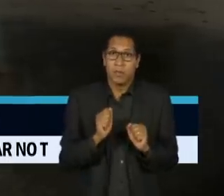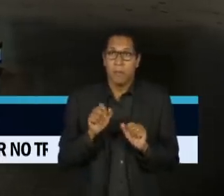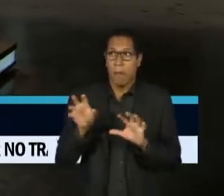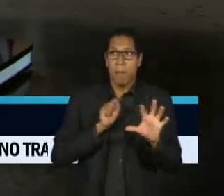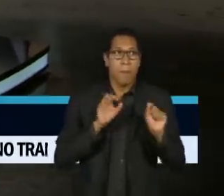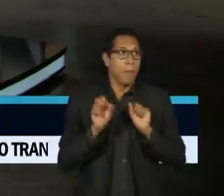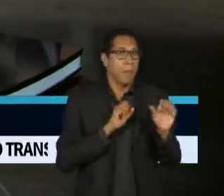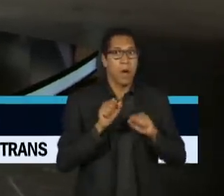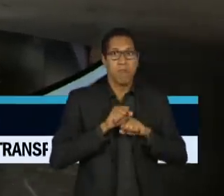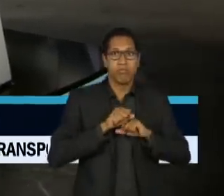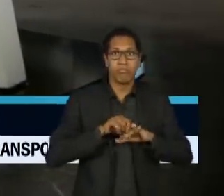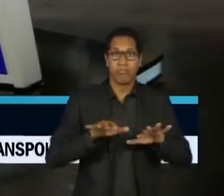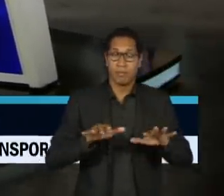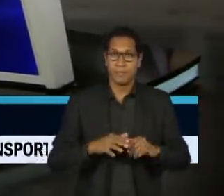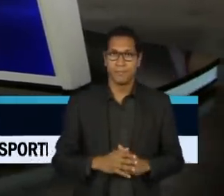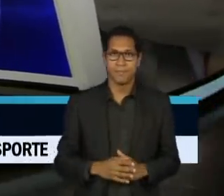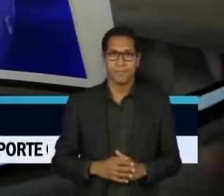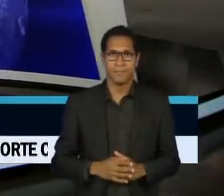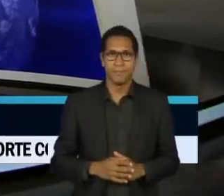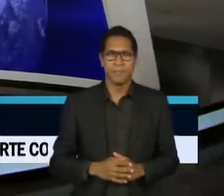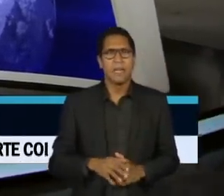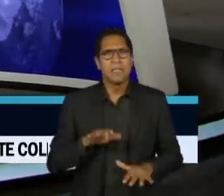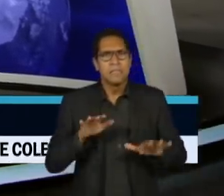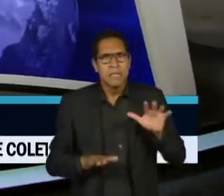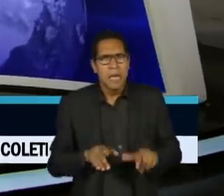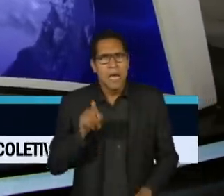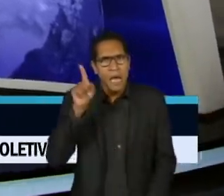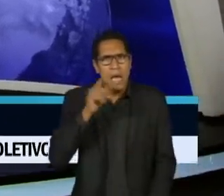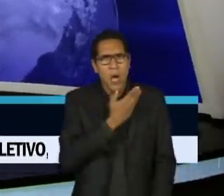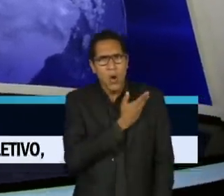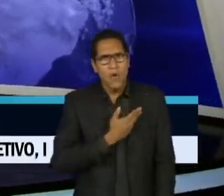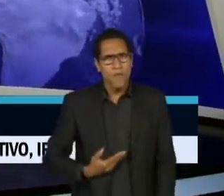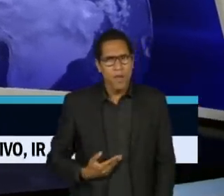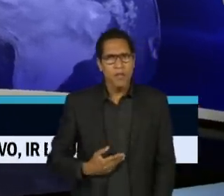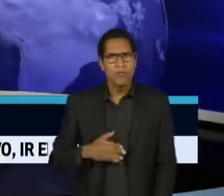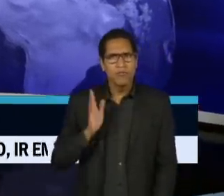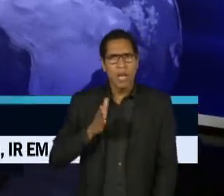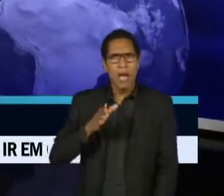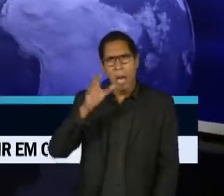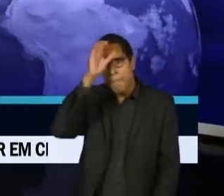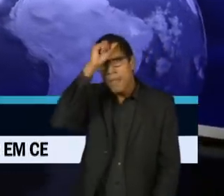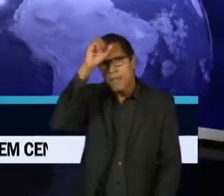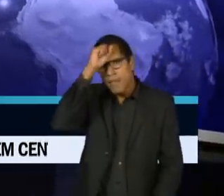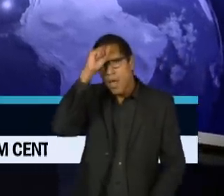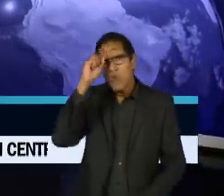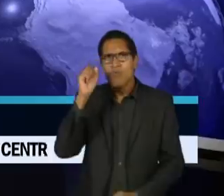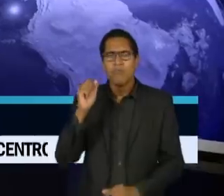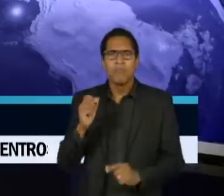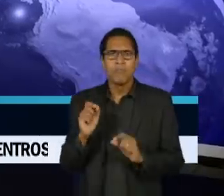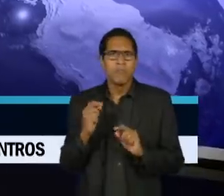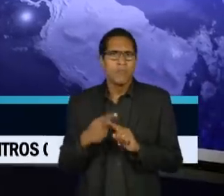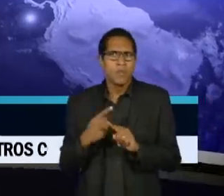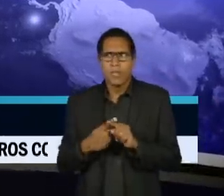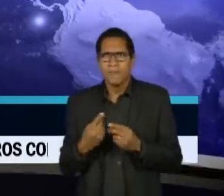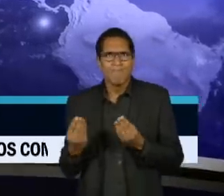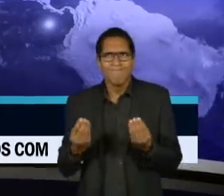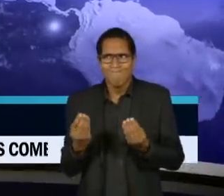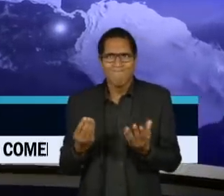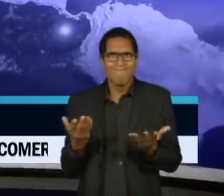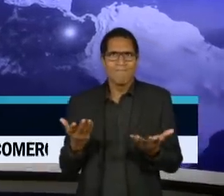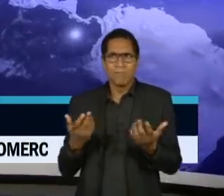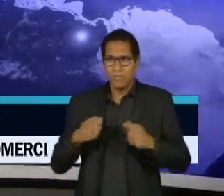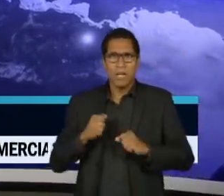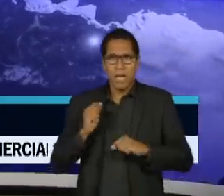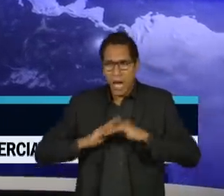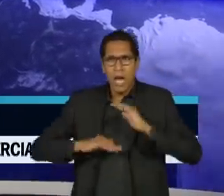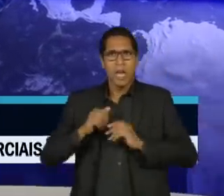governo aprendeu a lição e se houver necessidade de novas vacinas, a gente espera que não, para essa variante, vai comprar?